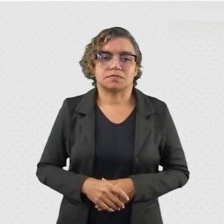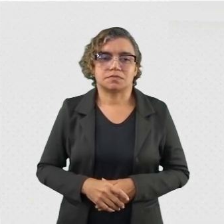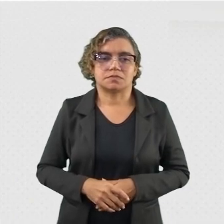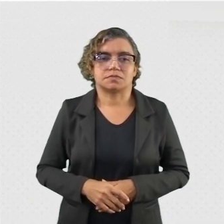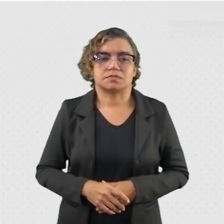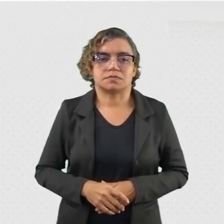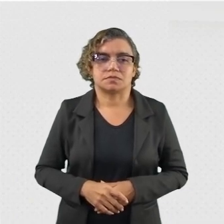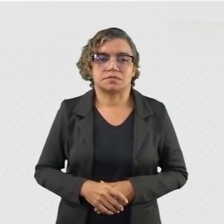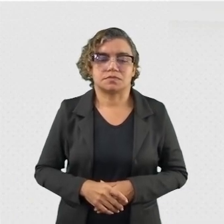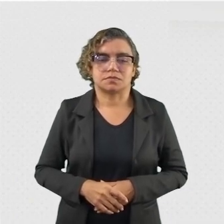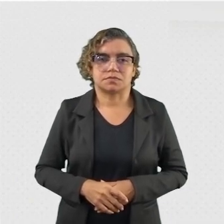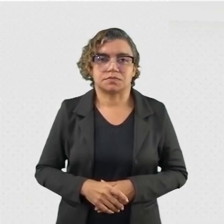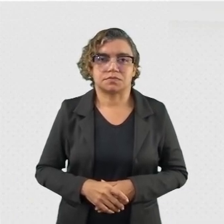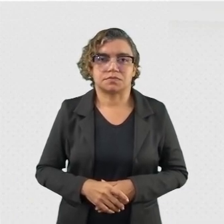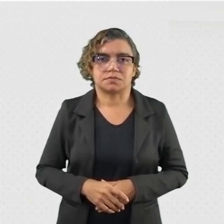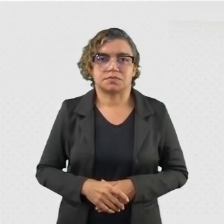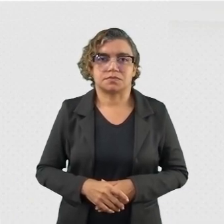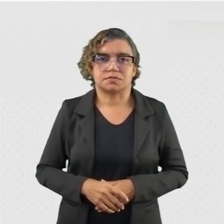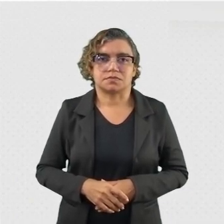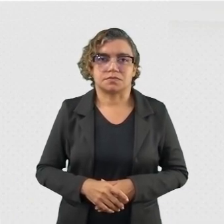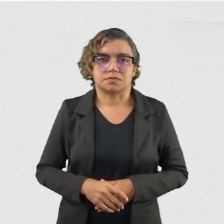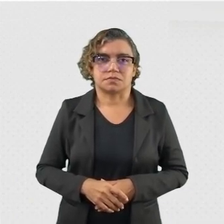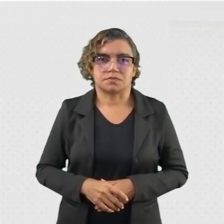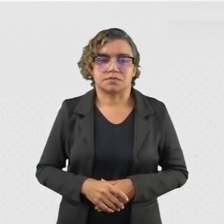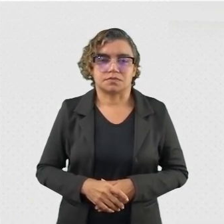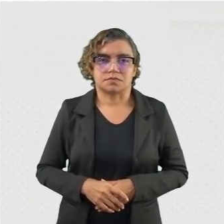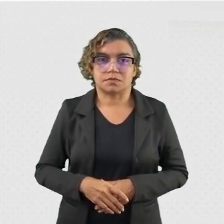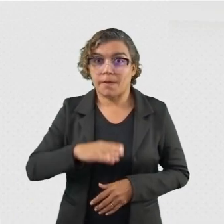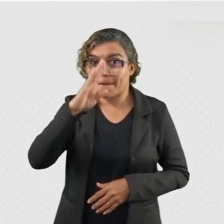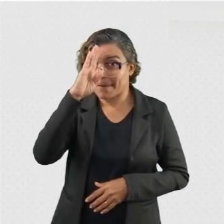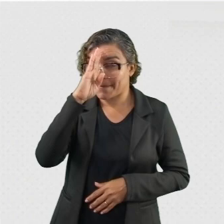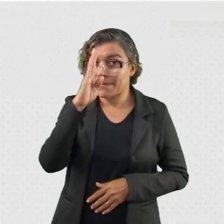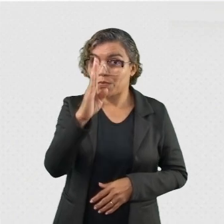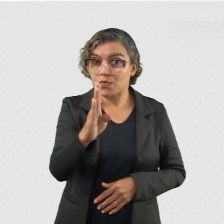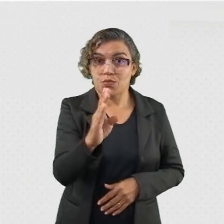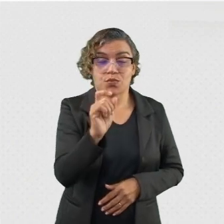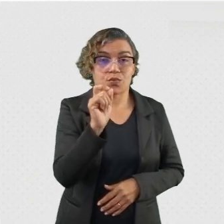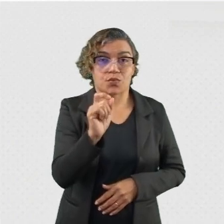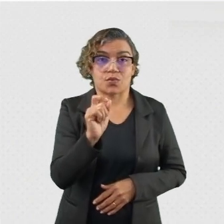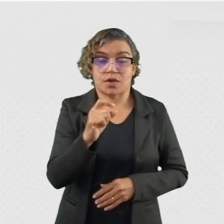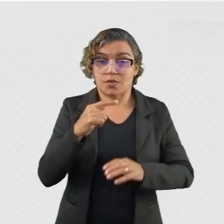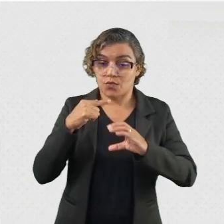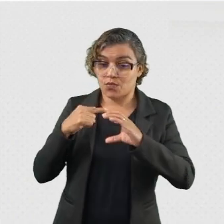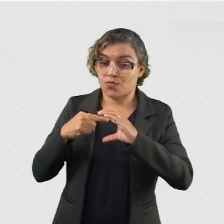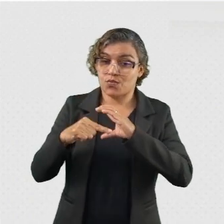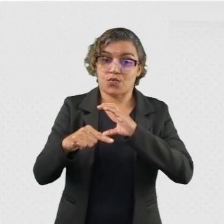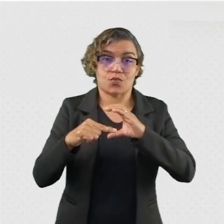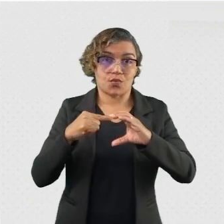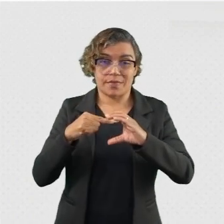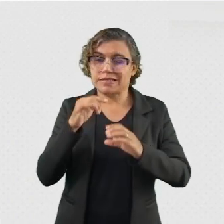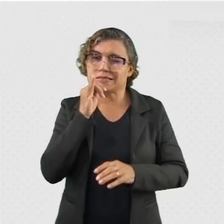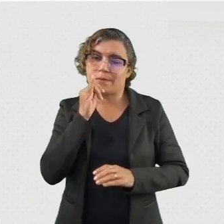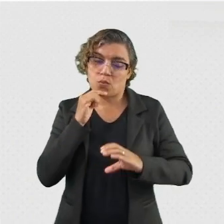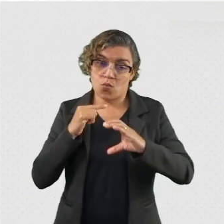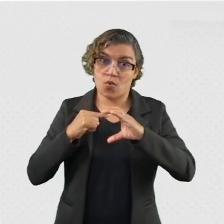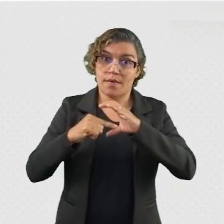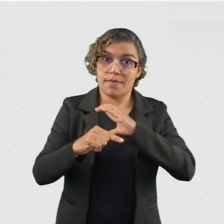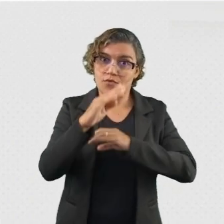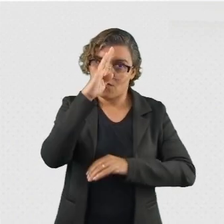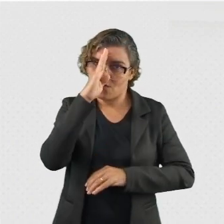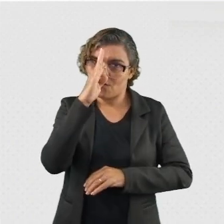addressed the email to somebody. Ele direcionou o e-mail para uma pessoa, tá